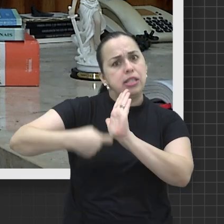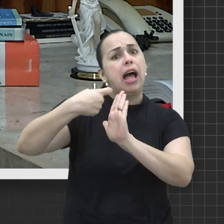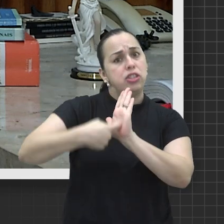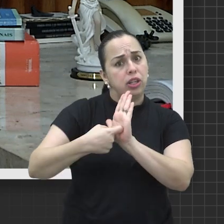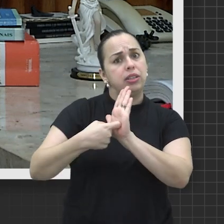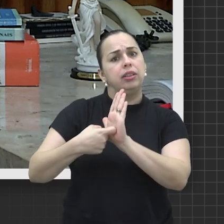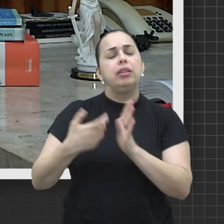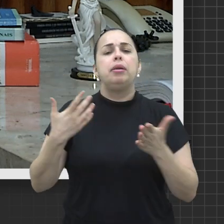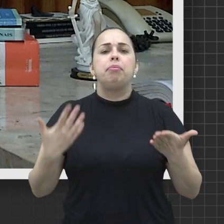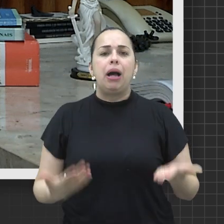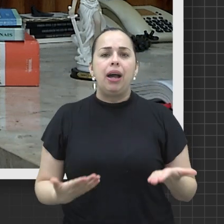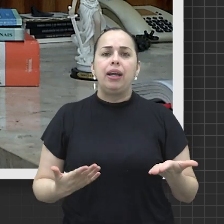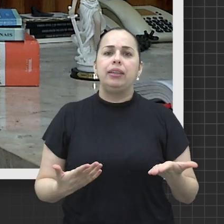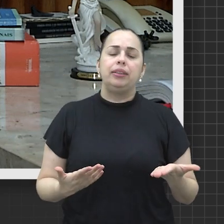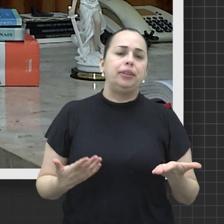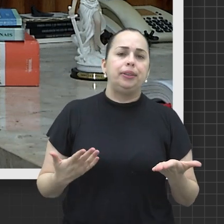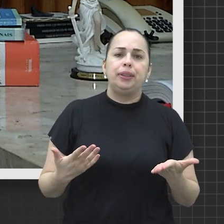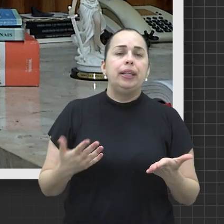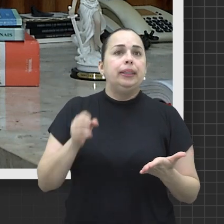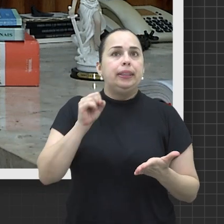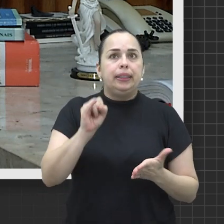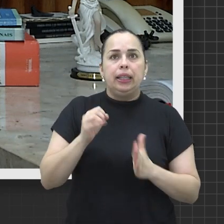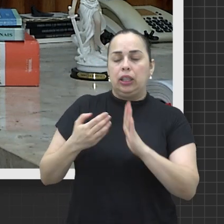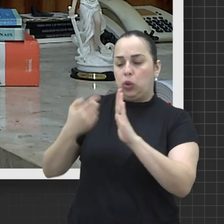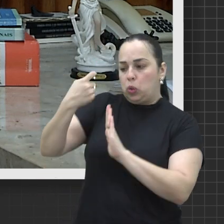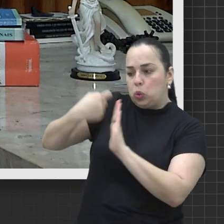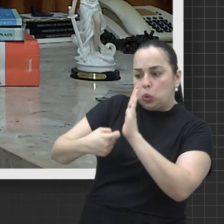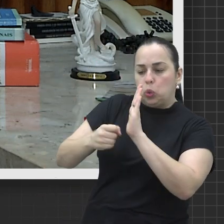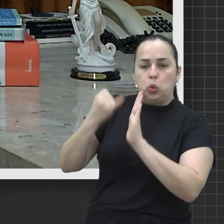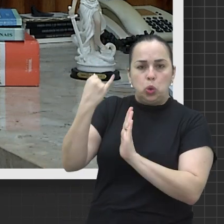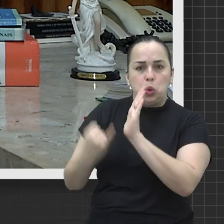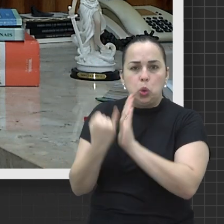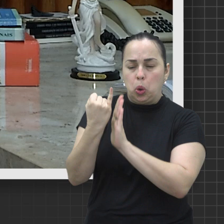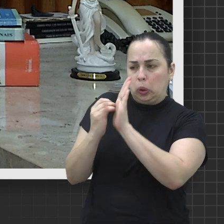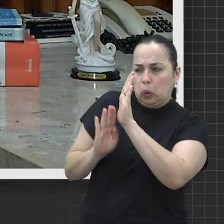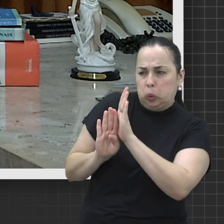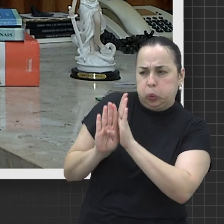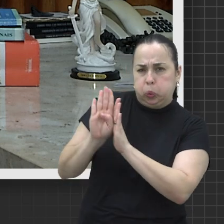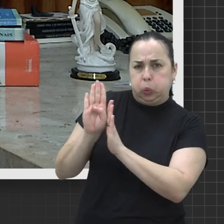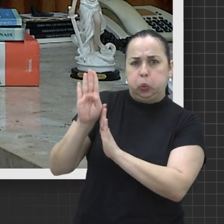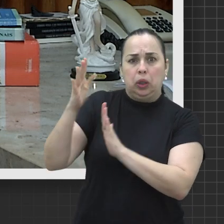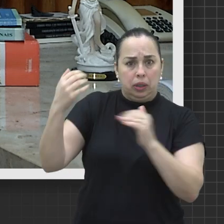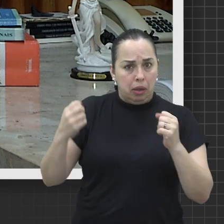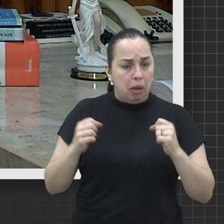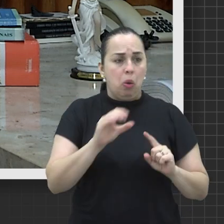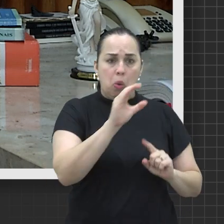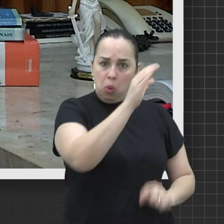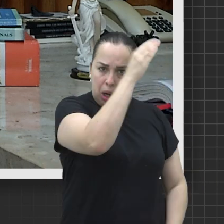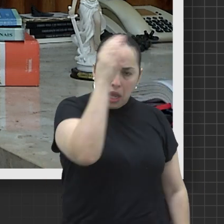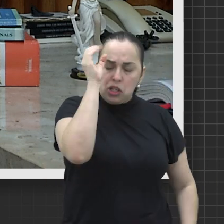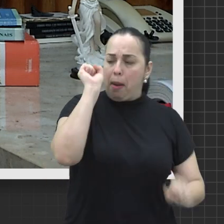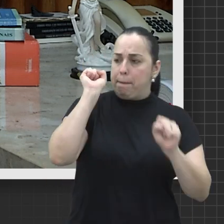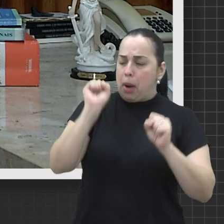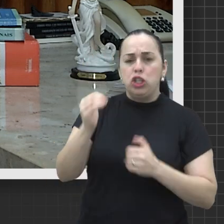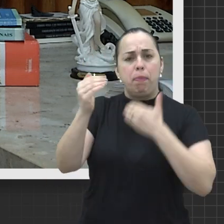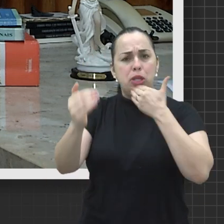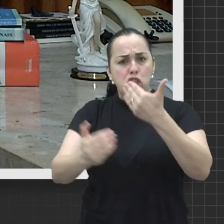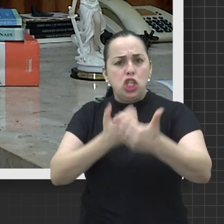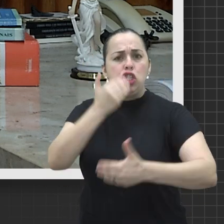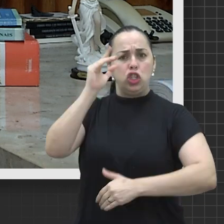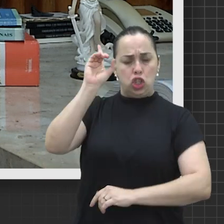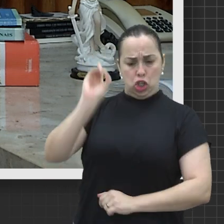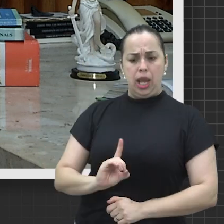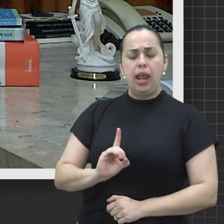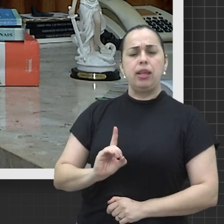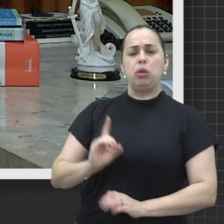pelo mercado. Na hipótese de ser cobrados juros abusivos, o consumidor ele pode se valer do seu direito para